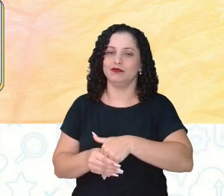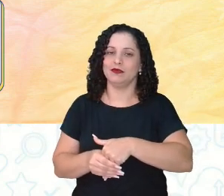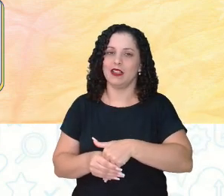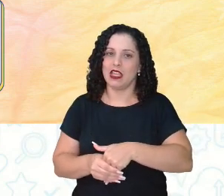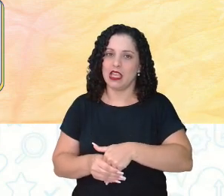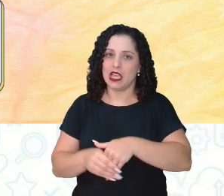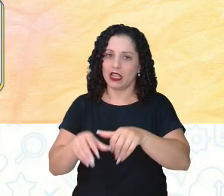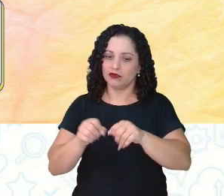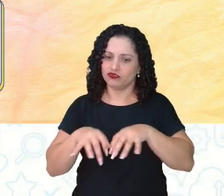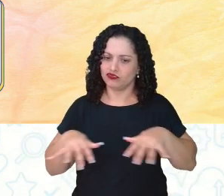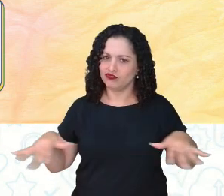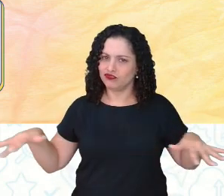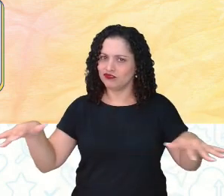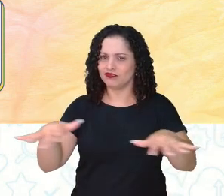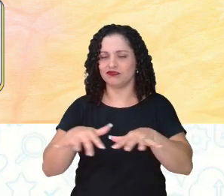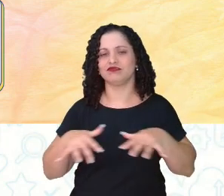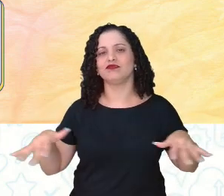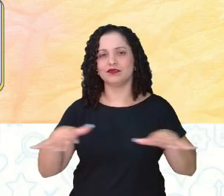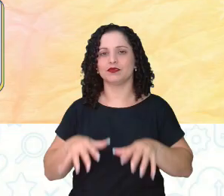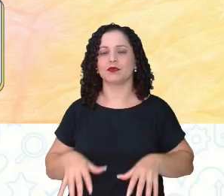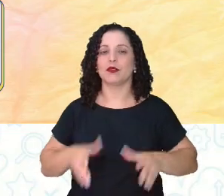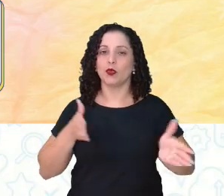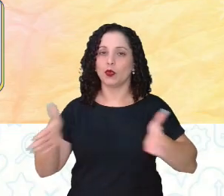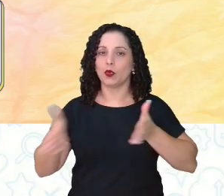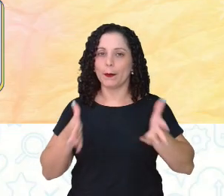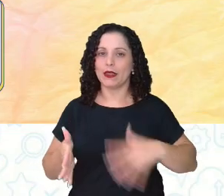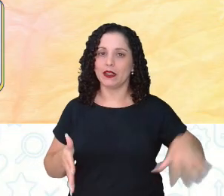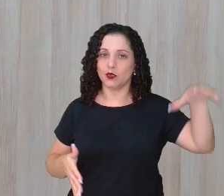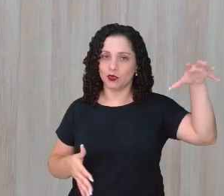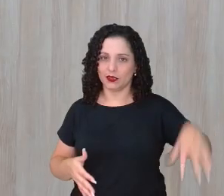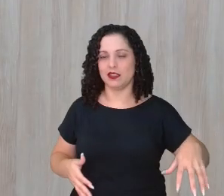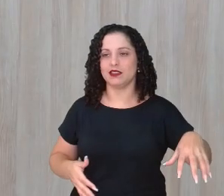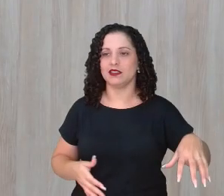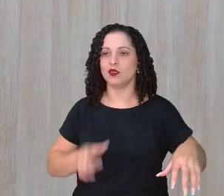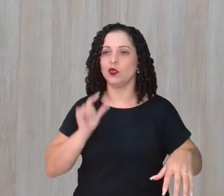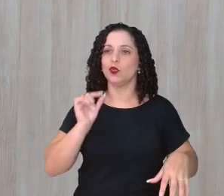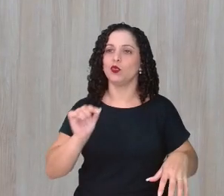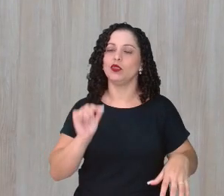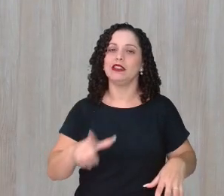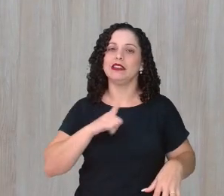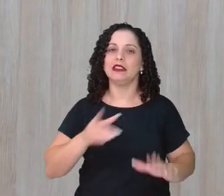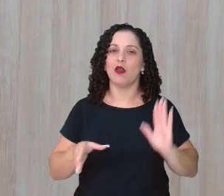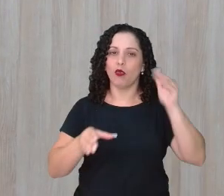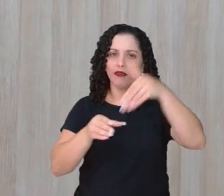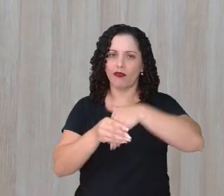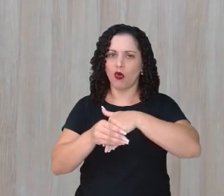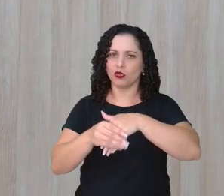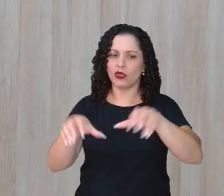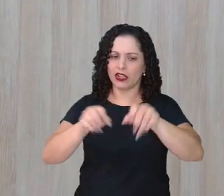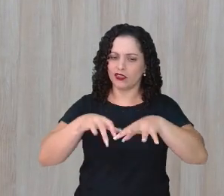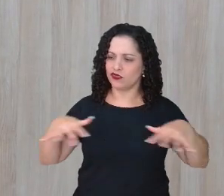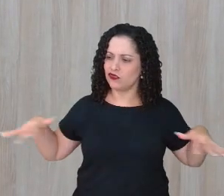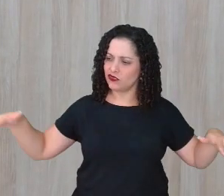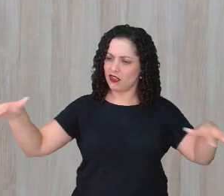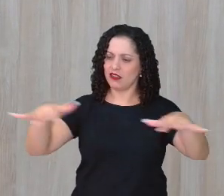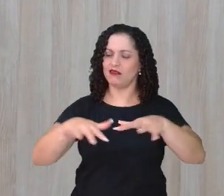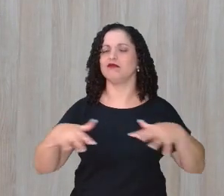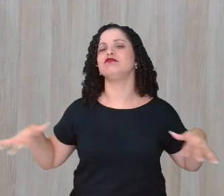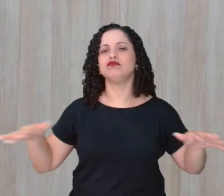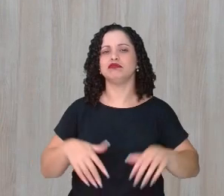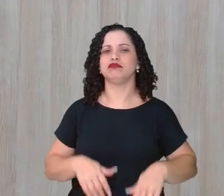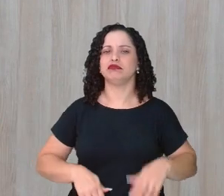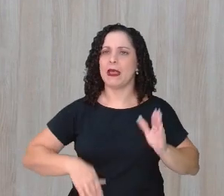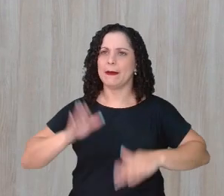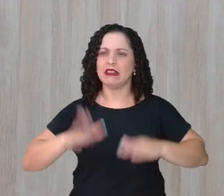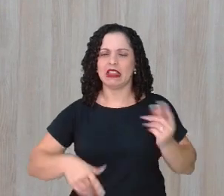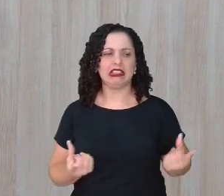mais universal. Durante o período dos jacobinos, outro avanço que existiu foi que era o voto universal, né? Independente de